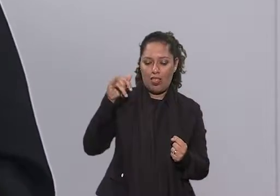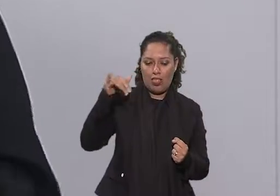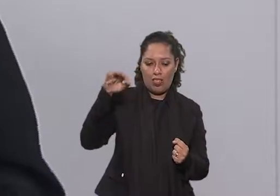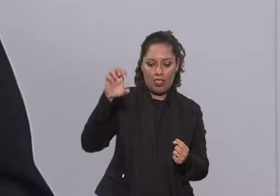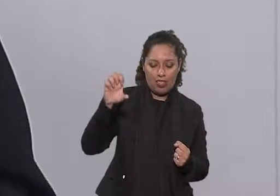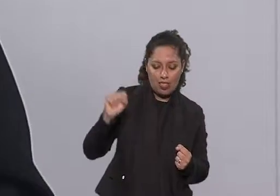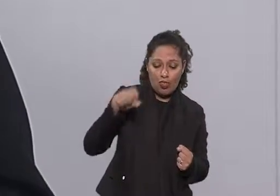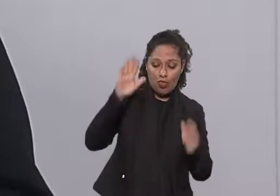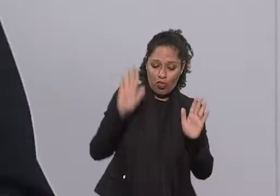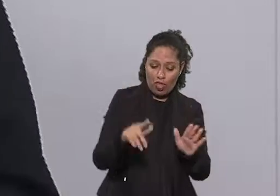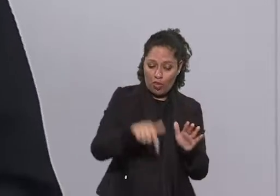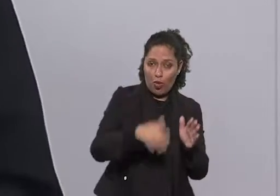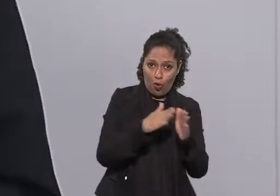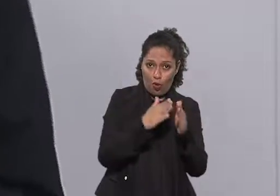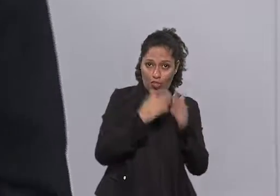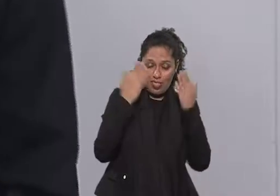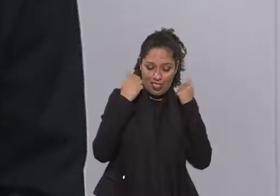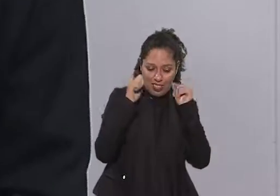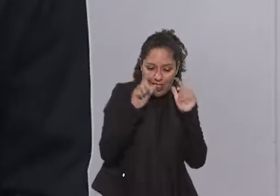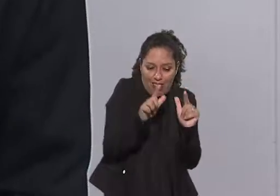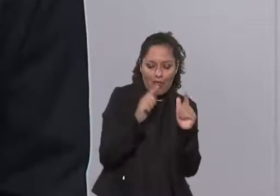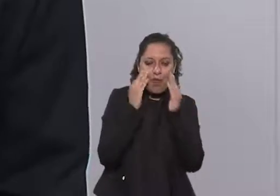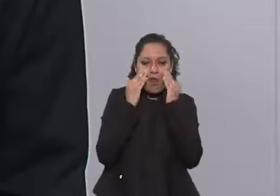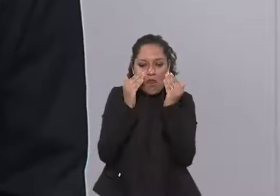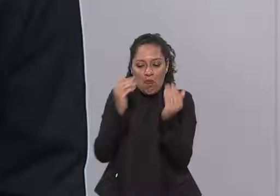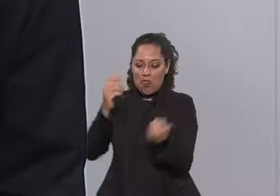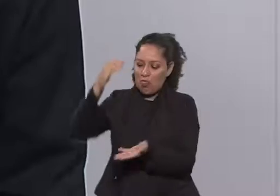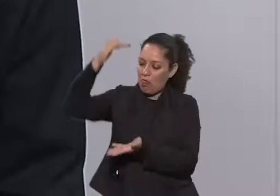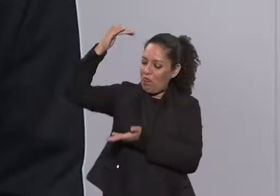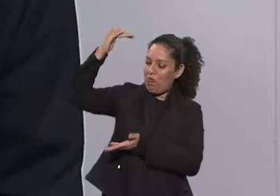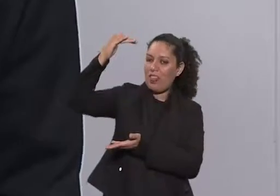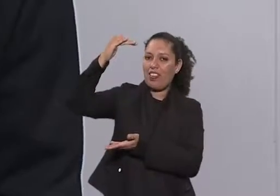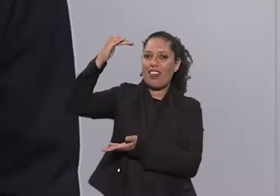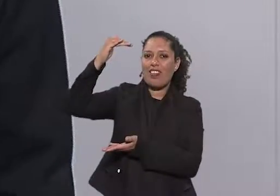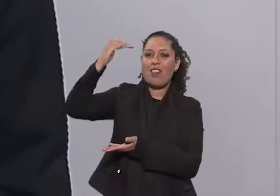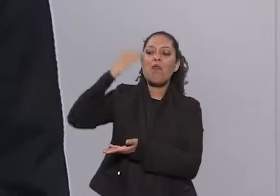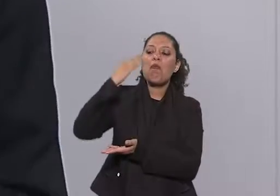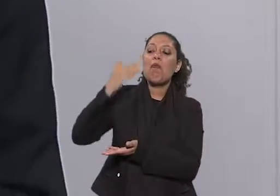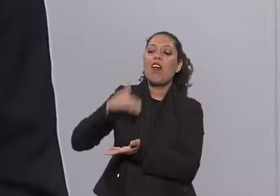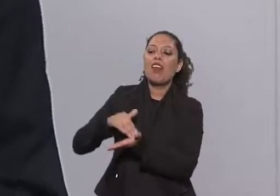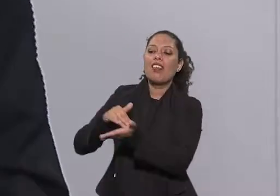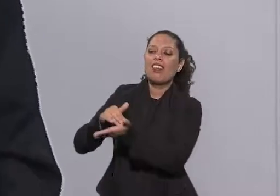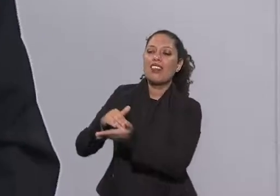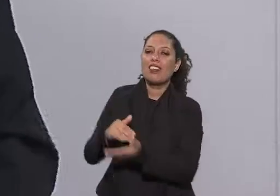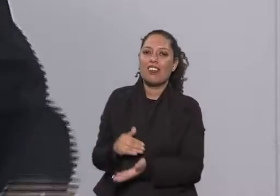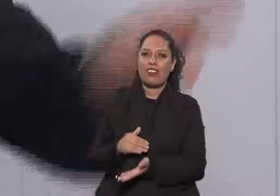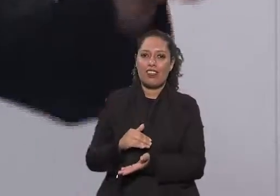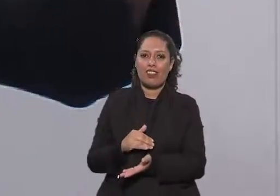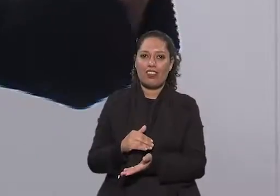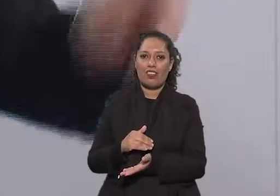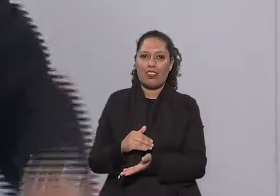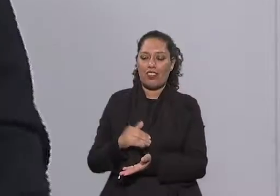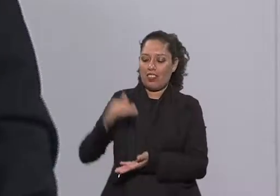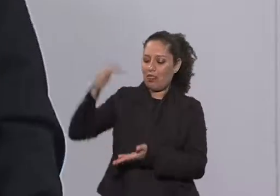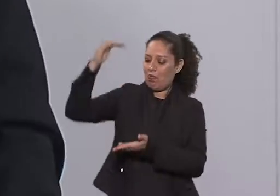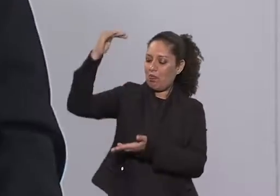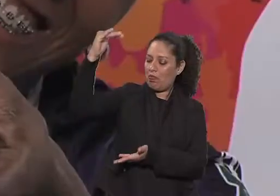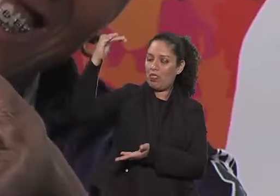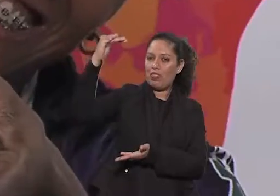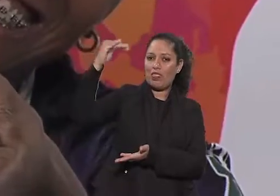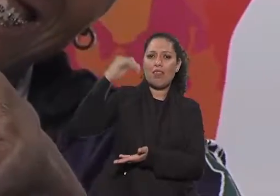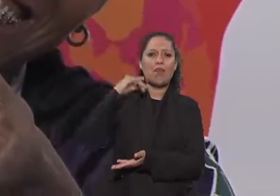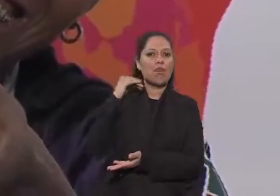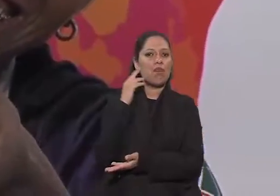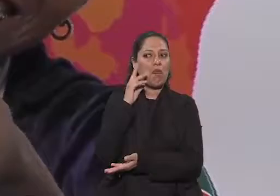aqui nos nossos estúdios da tv alerj e com o troféu de campeão no futebol feminino mostra exatamente onde vai ter uma câmera lê o